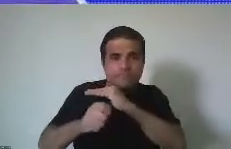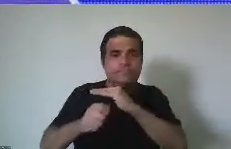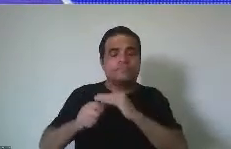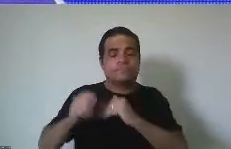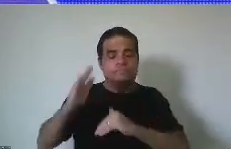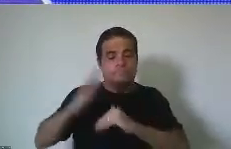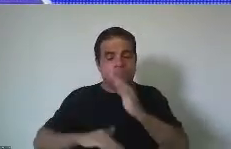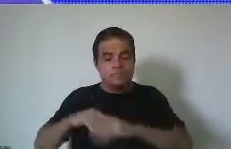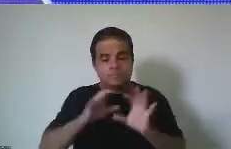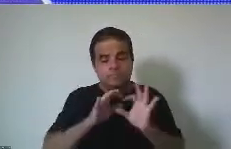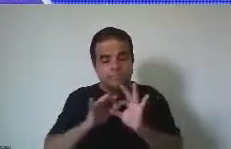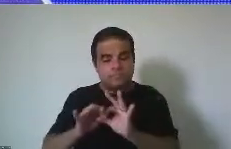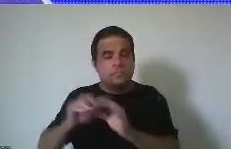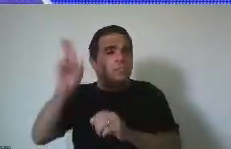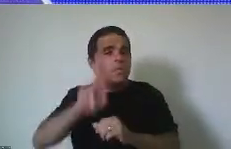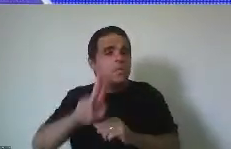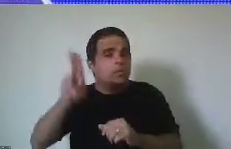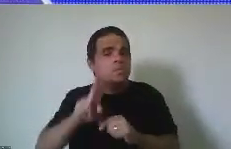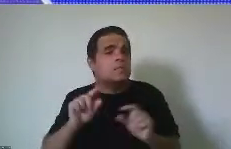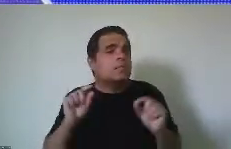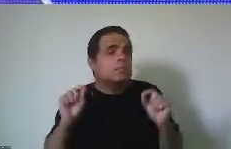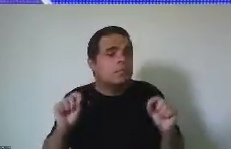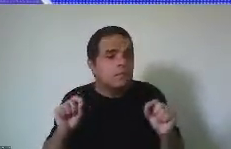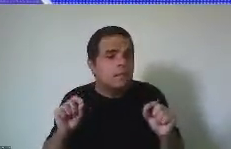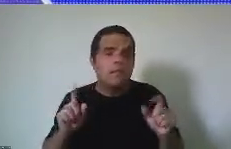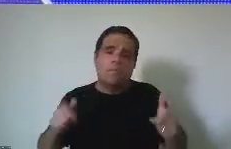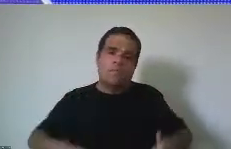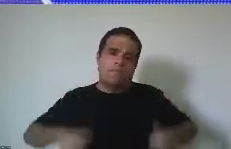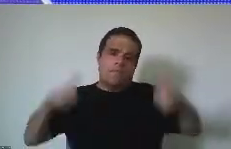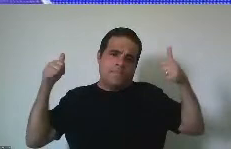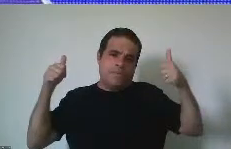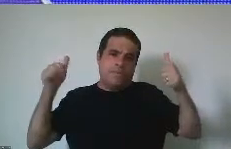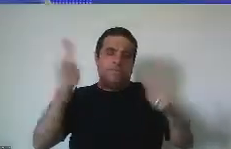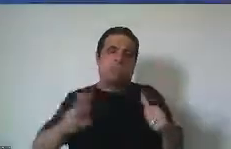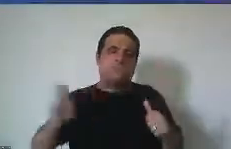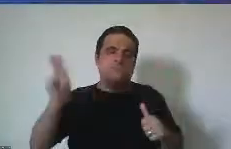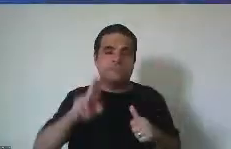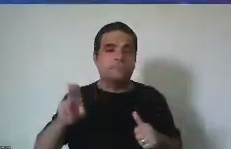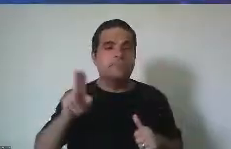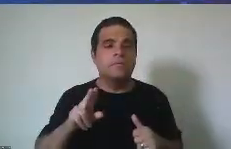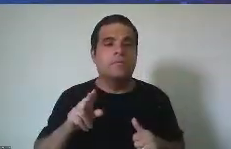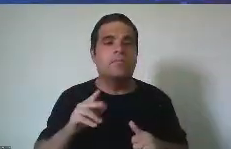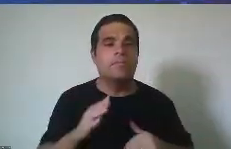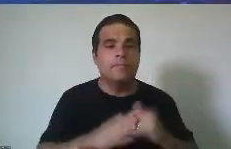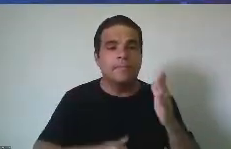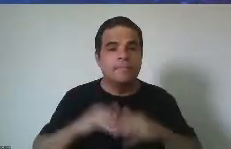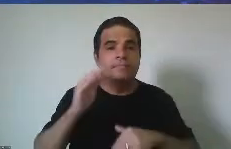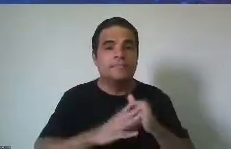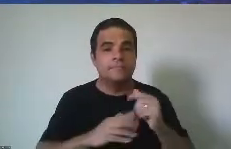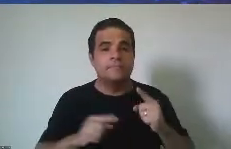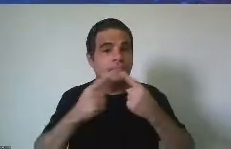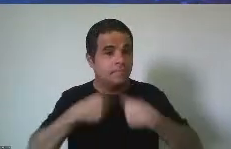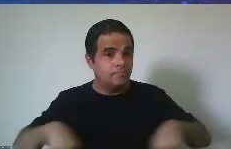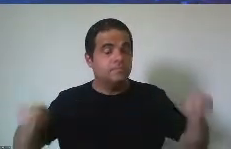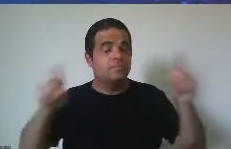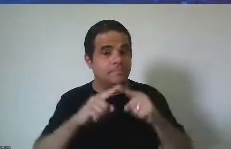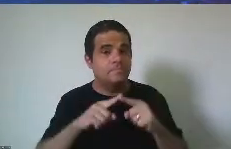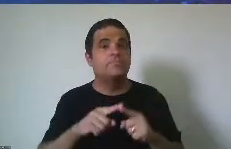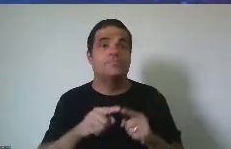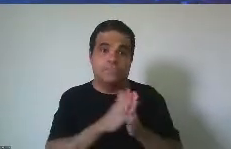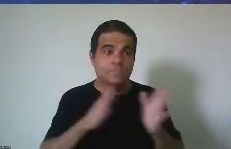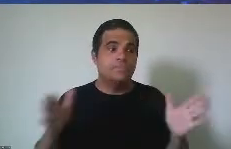faz um uso o melhor uso de desse investimento dos ativos que nós temos